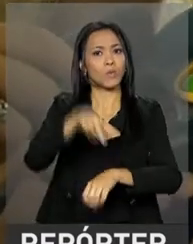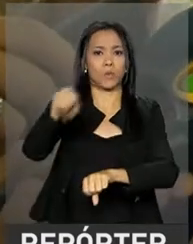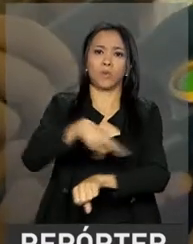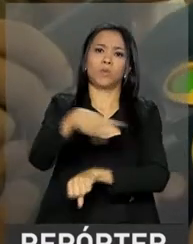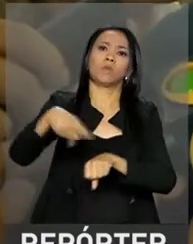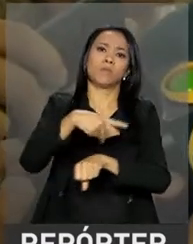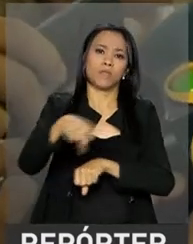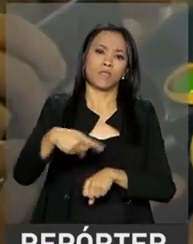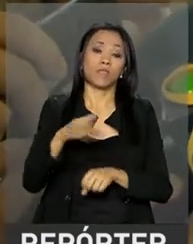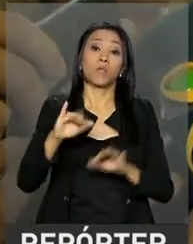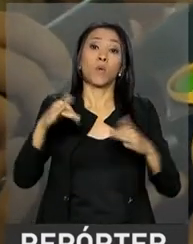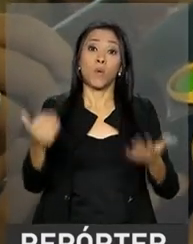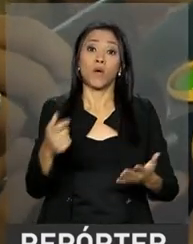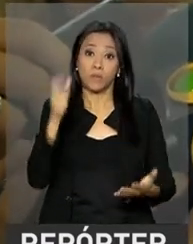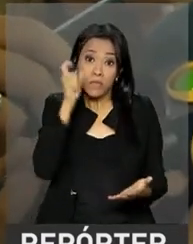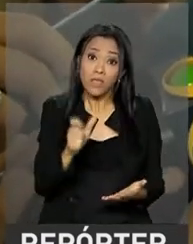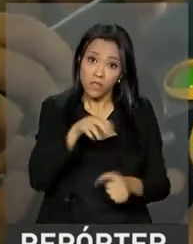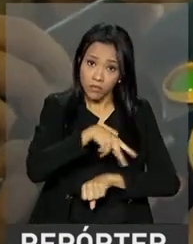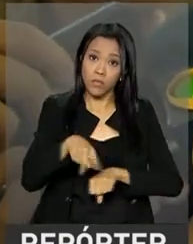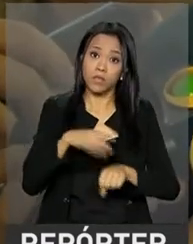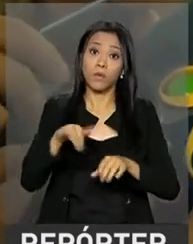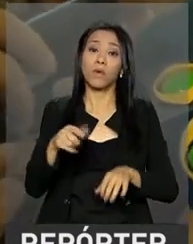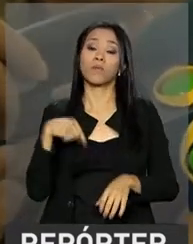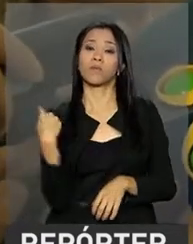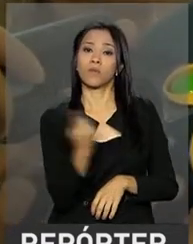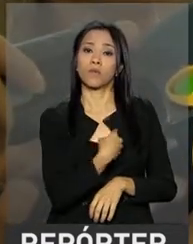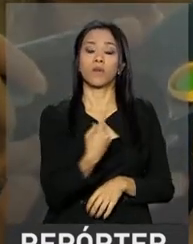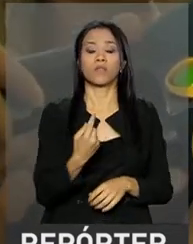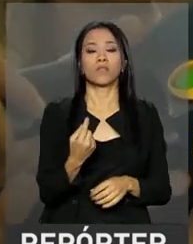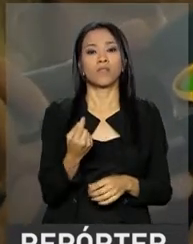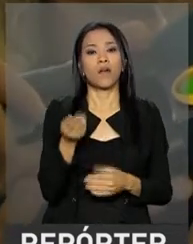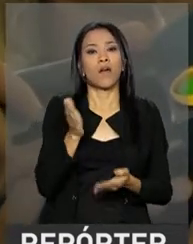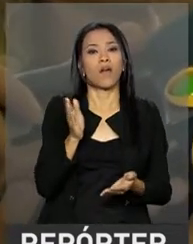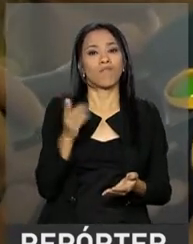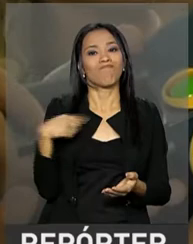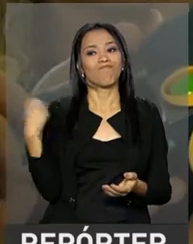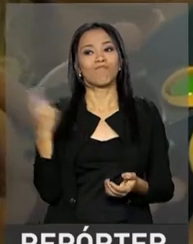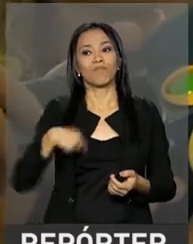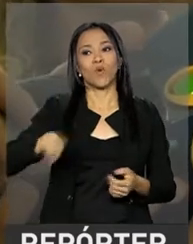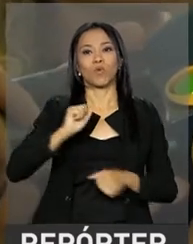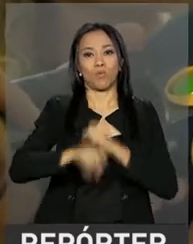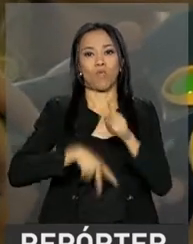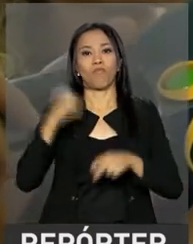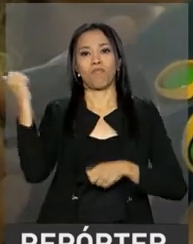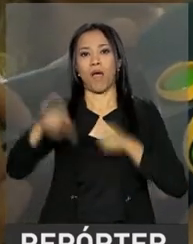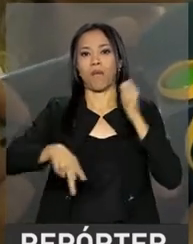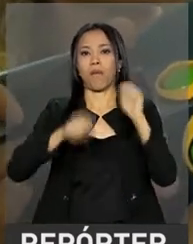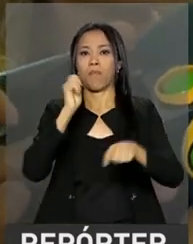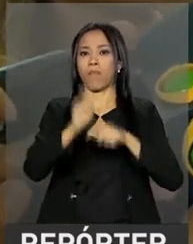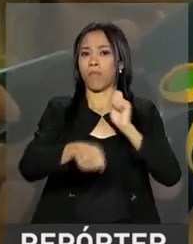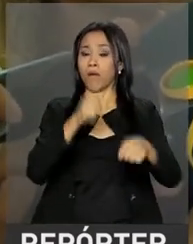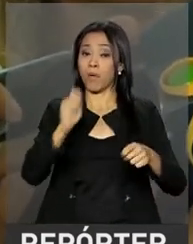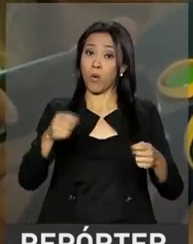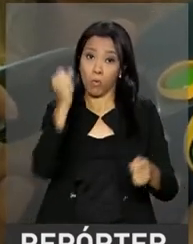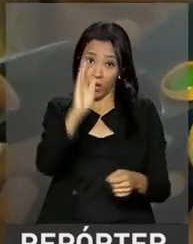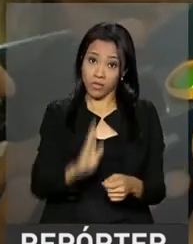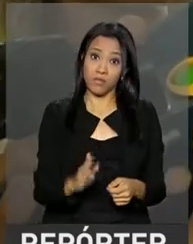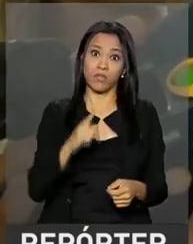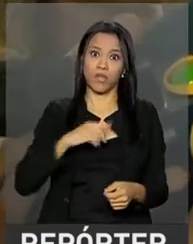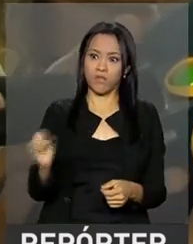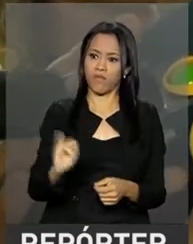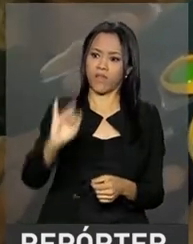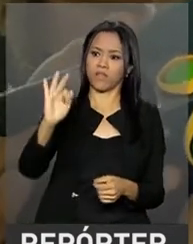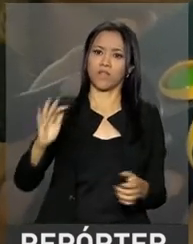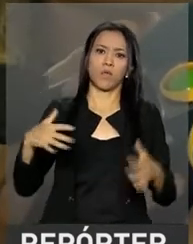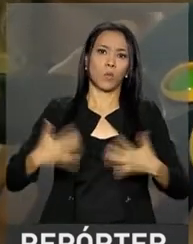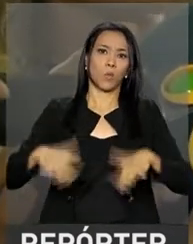principalmente quando todos nós estamos ajudando a pagar essa conta. O Brasil teve uma inflação muito elevada, que